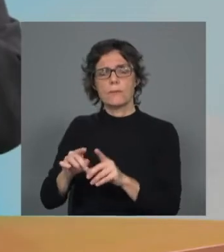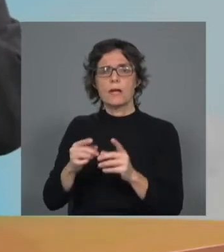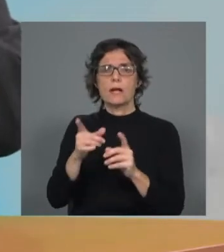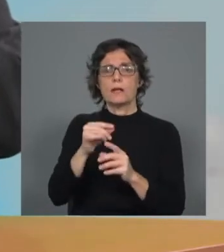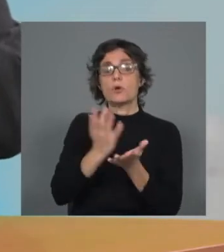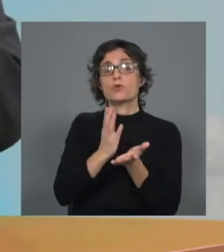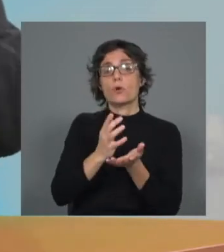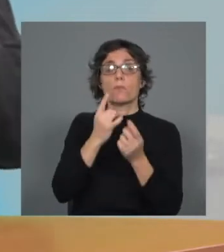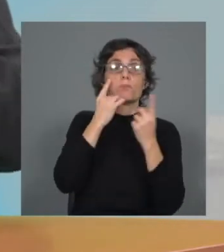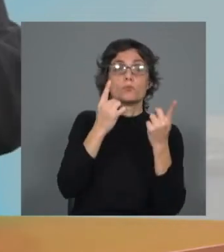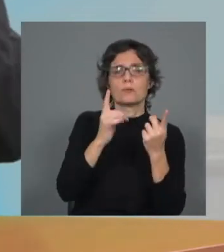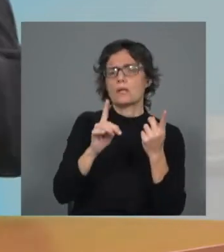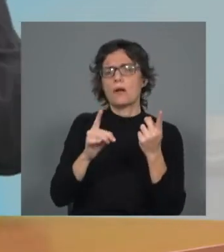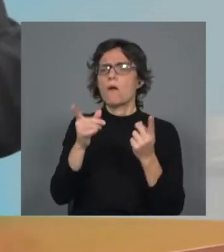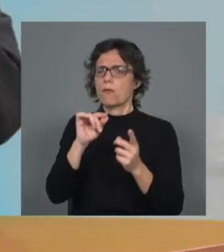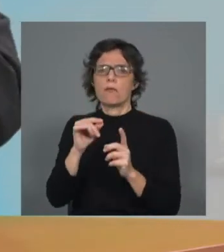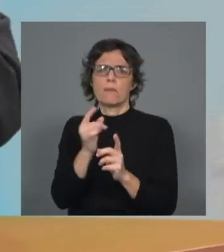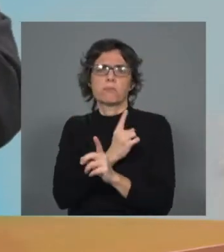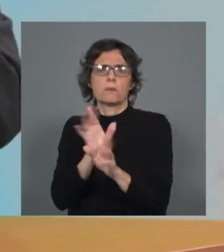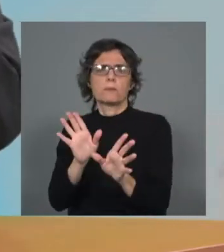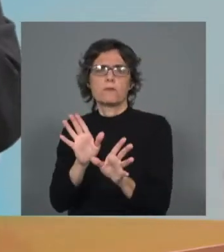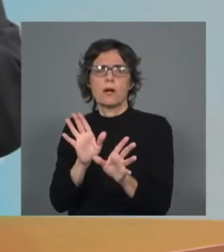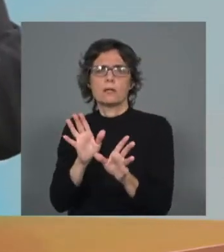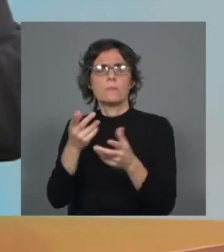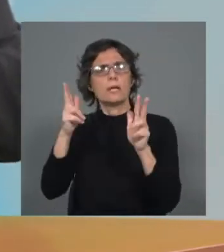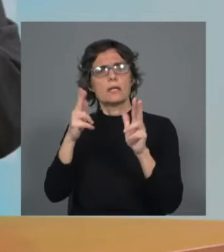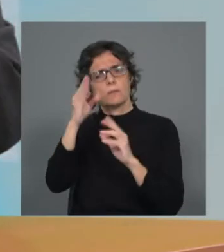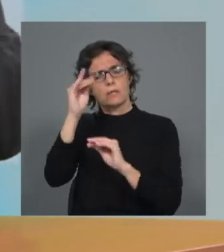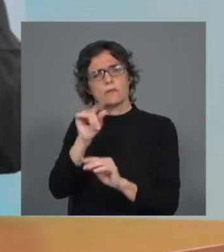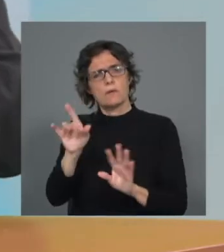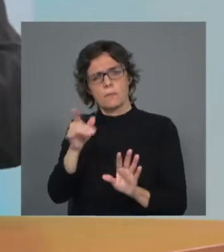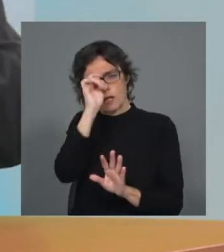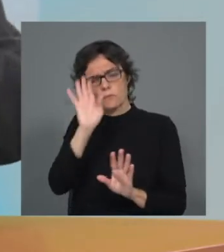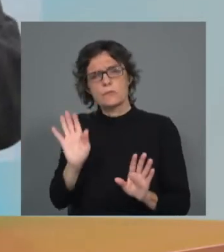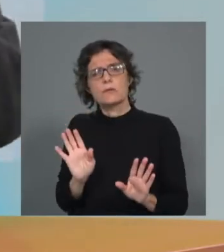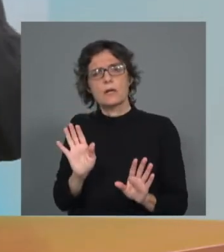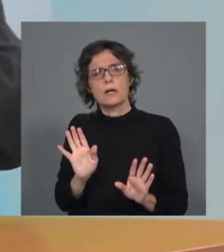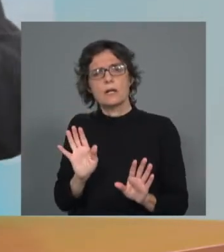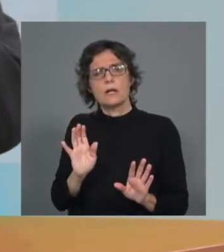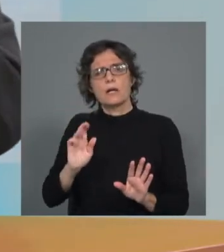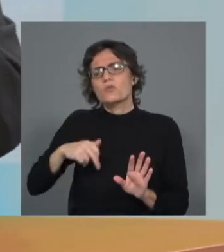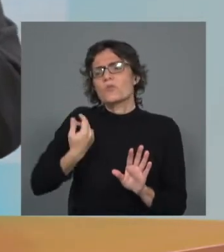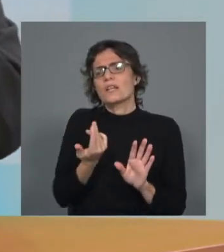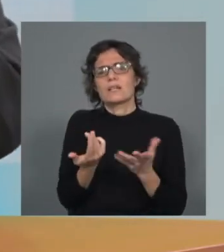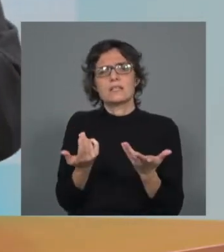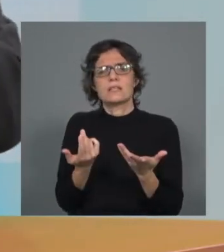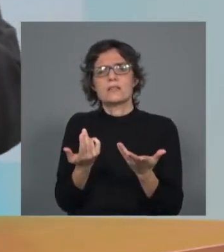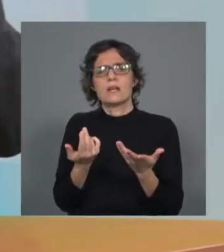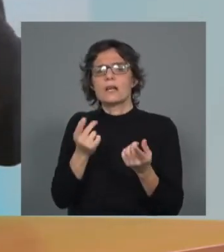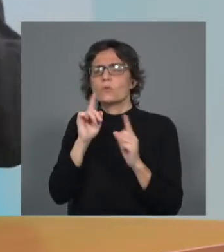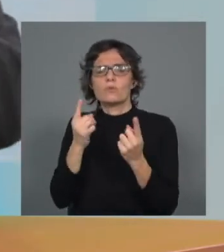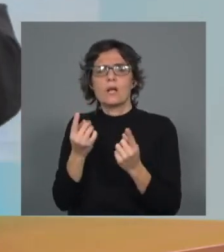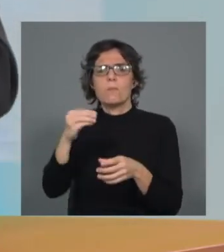porque a liberdade de ensino deve ser respeitada e há um enriquecimento no diálogo entre as